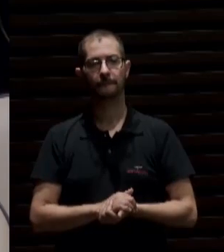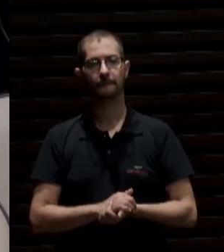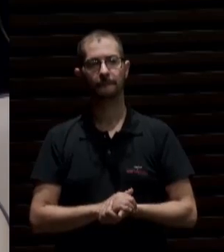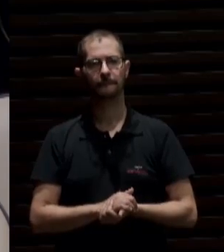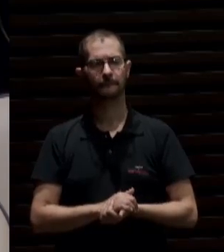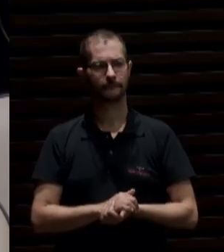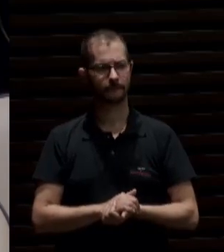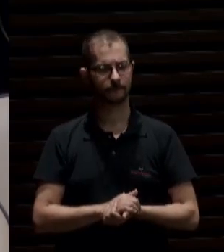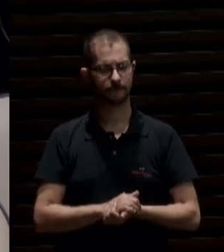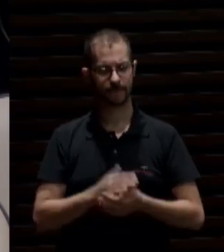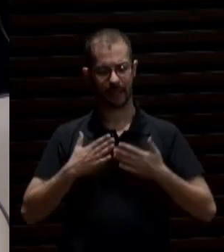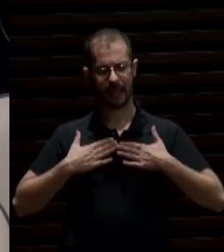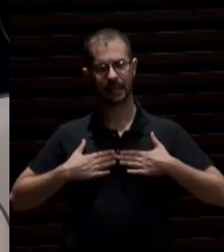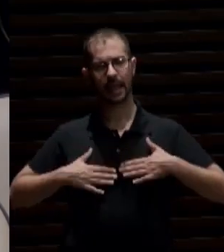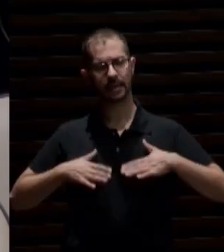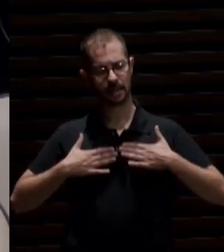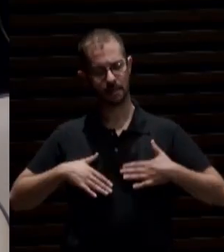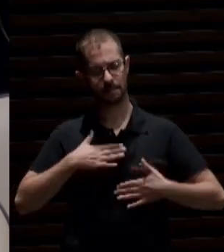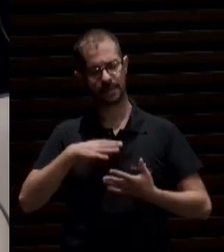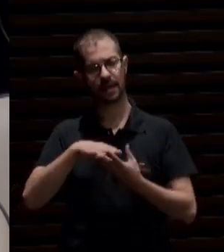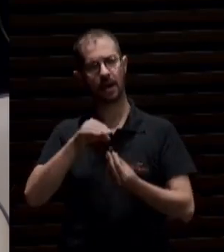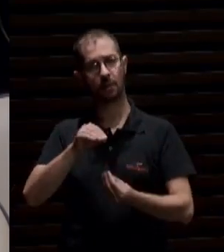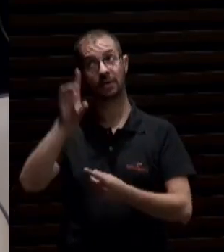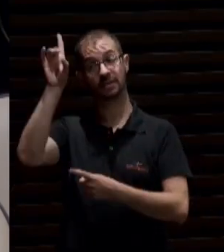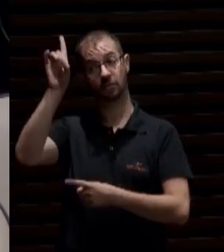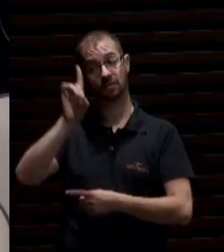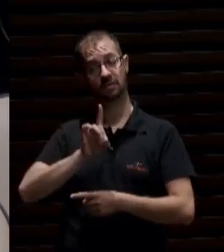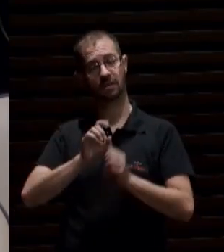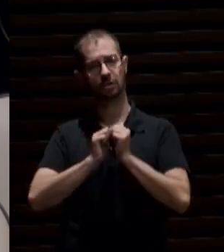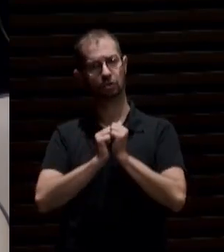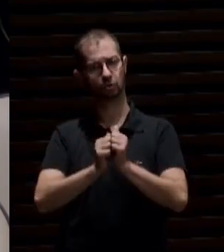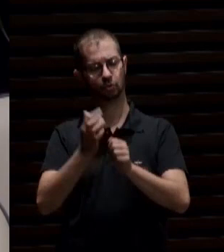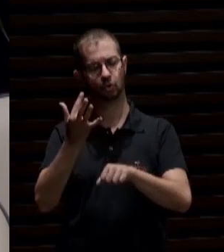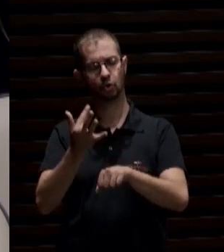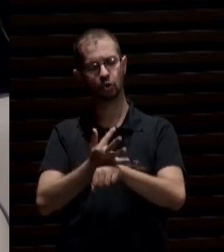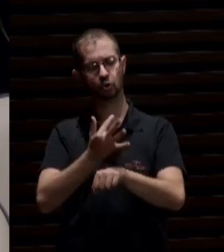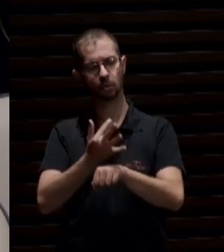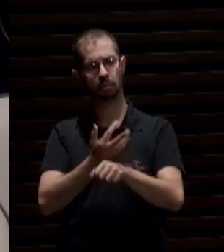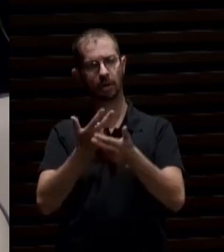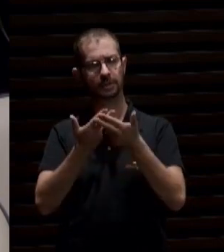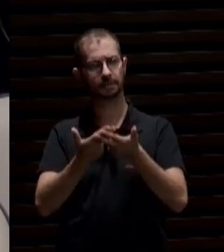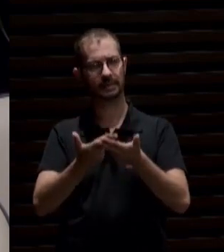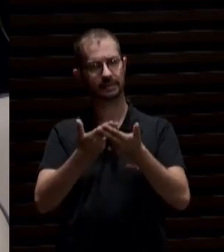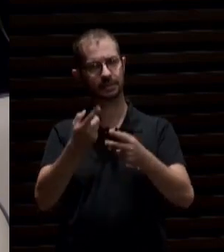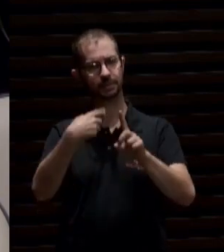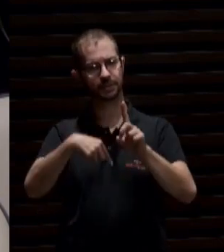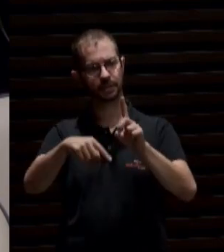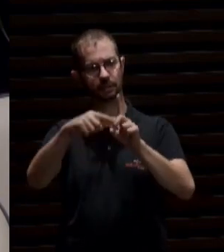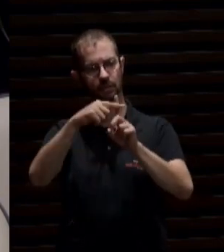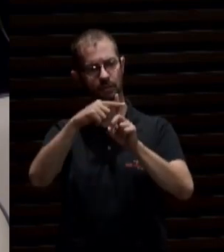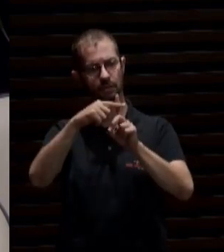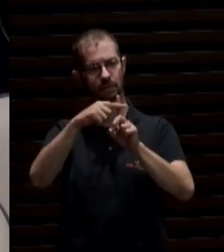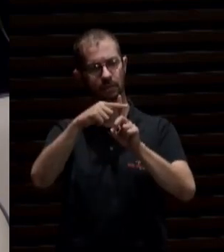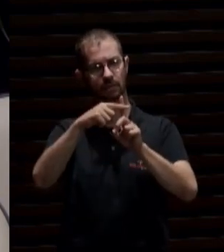Aquieta-te, minha alma. O Senhor está ao teu lado. Suporta pacientemente a cruz. No